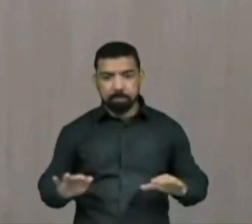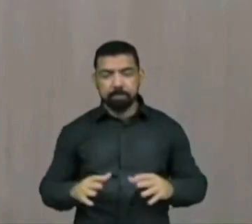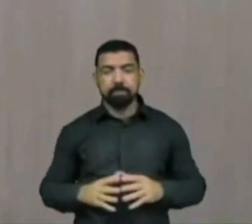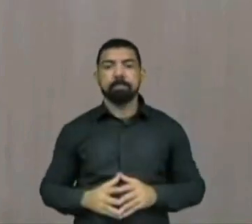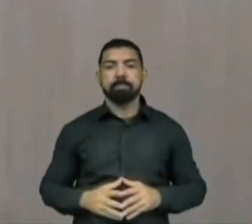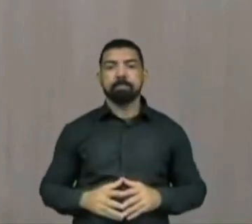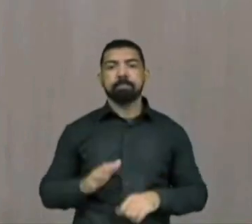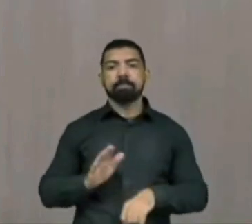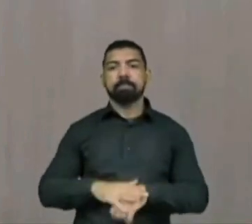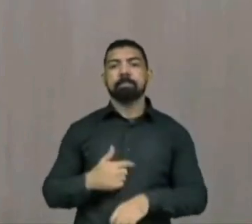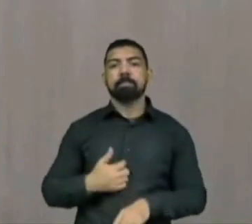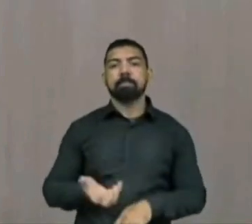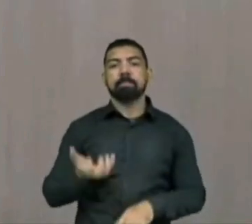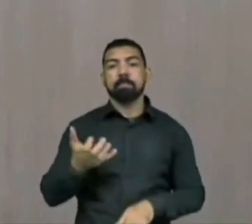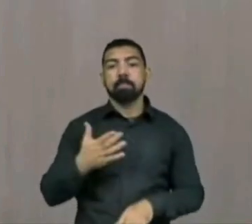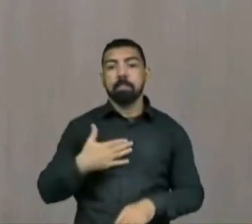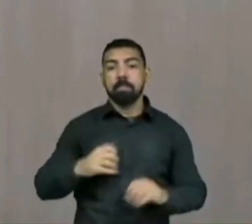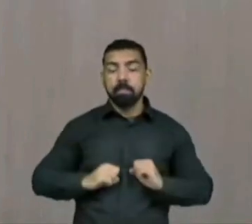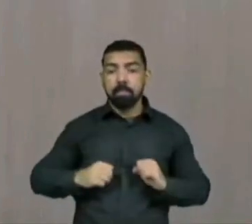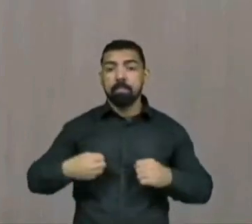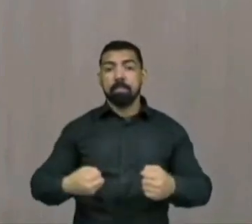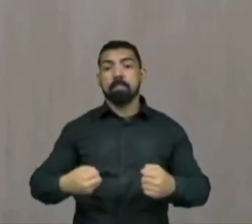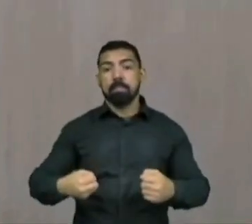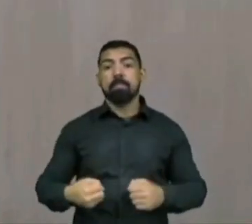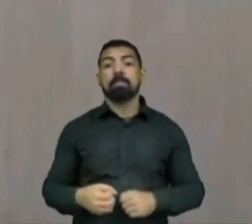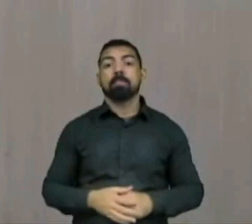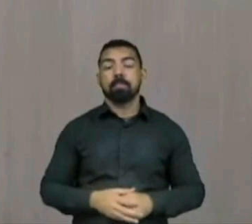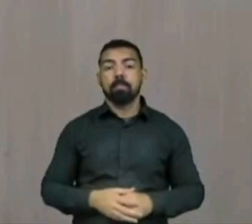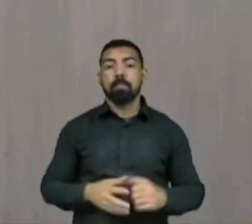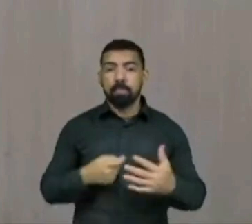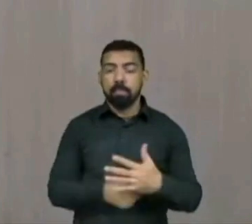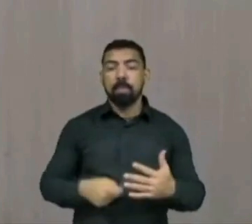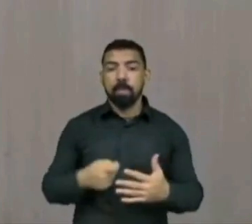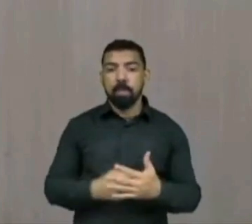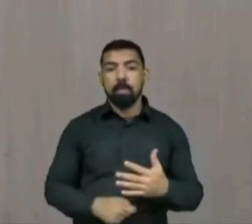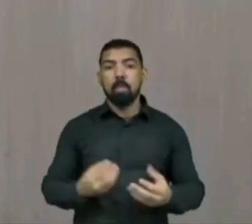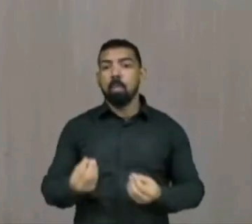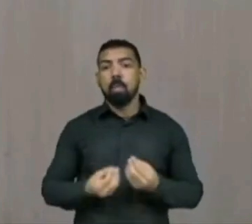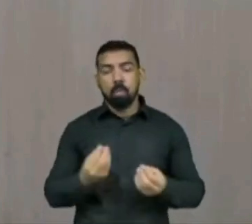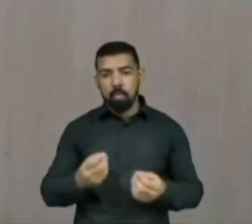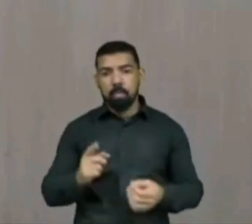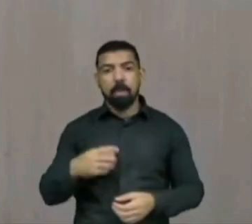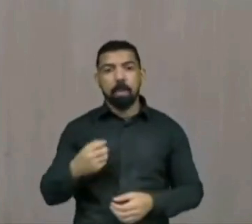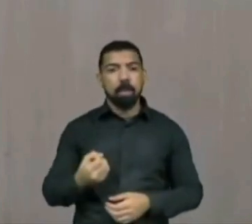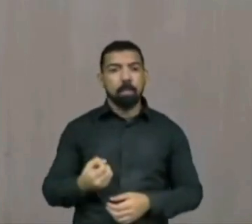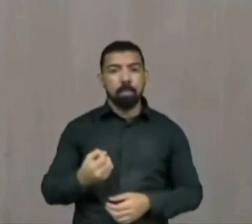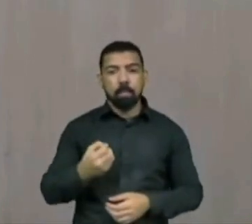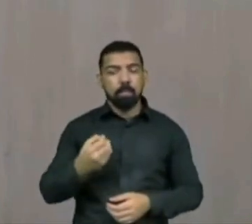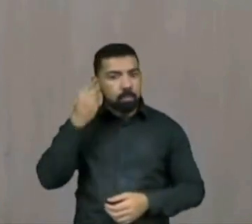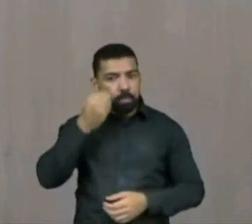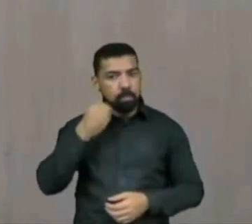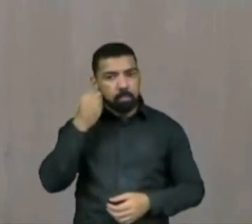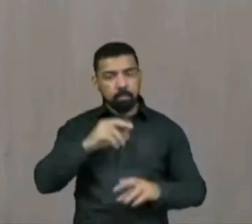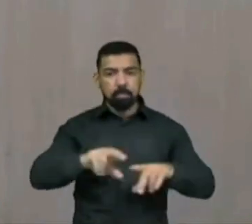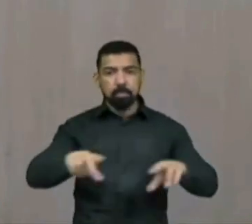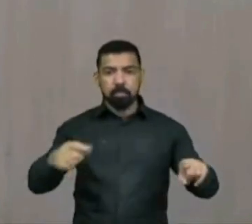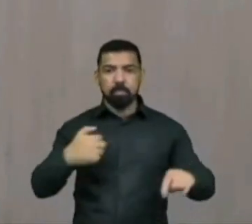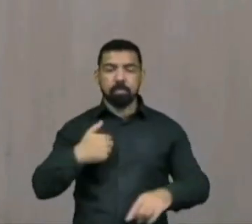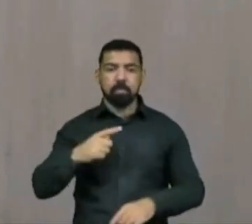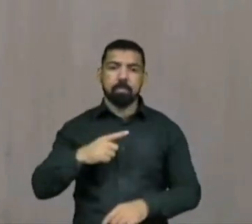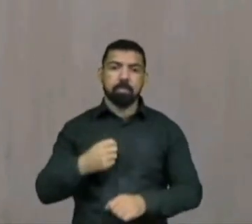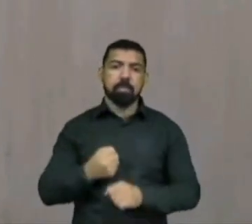Pretendo devotar os meus esforços a essa tarefa a partir de uma longa experiência de bons combates em 20 anos